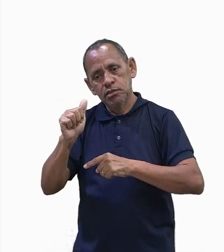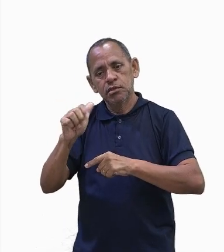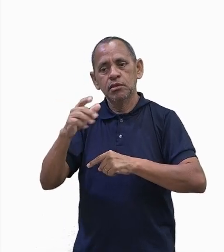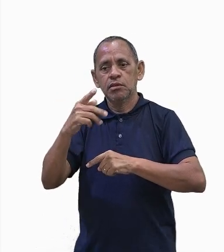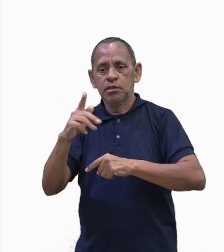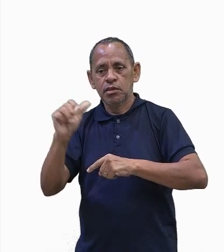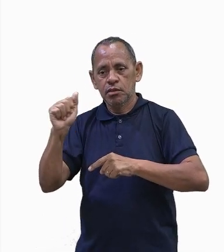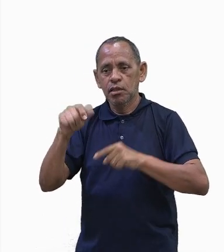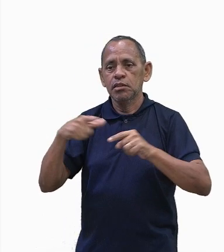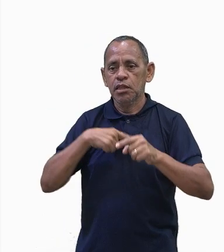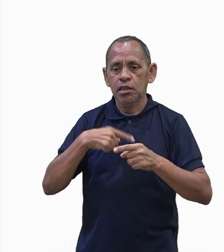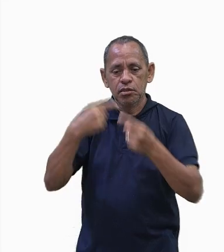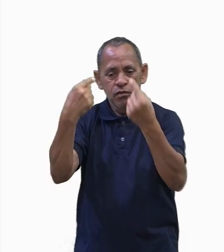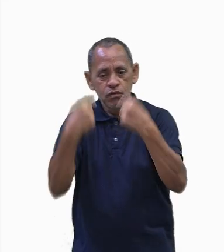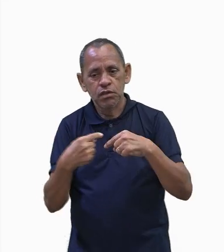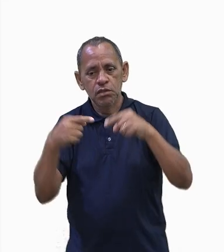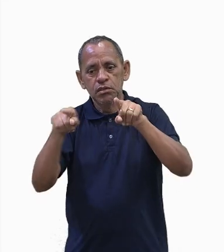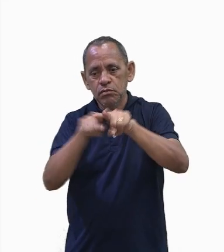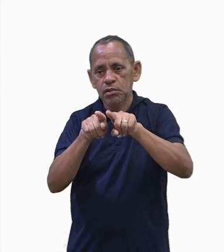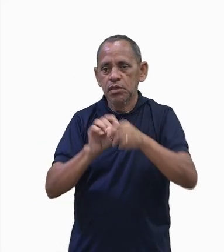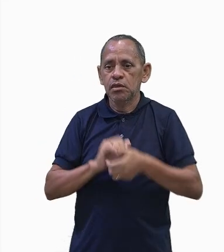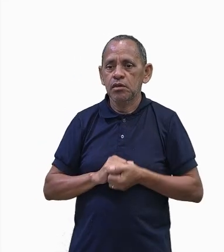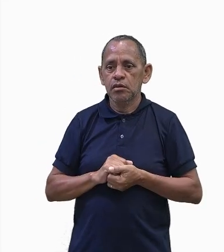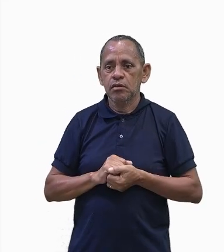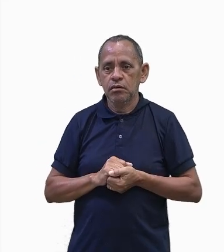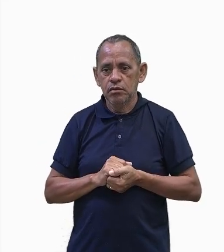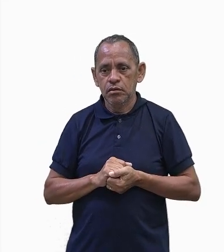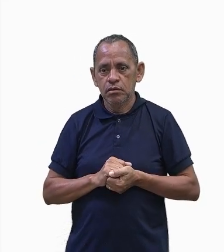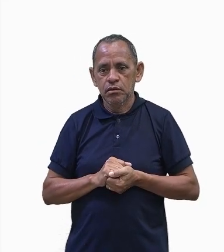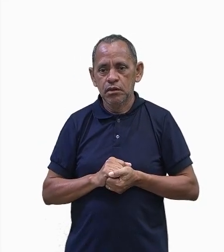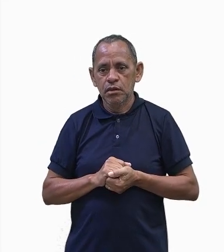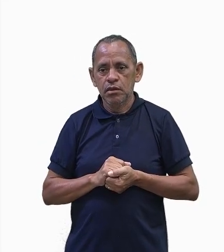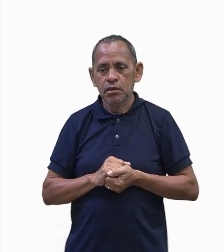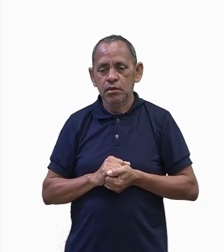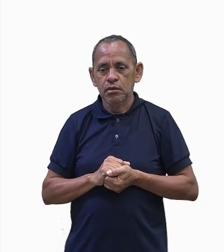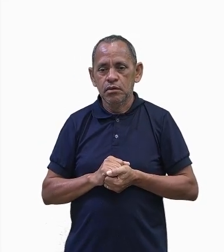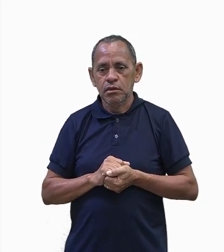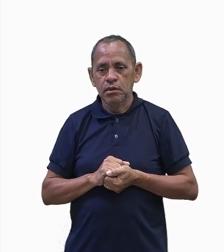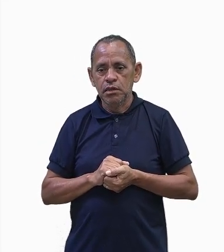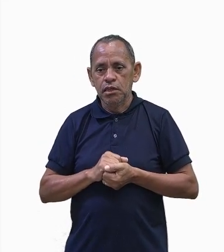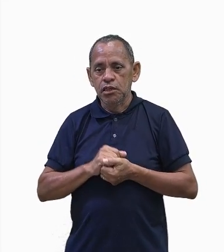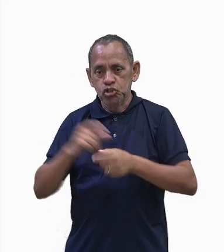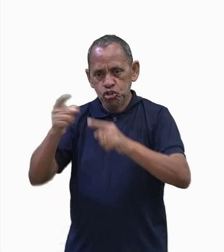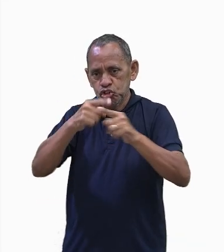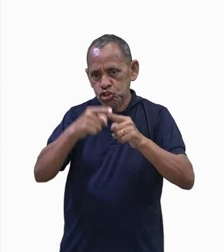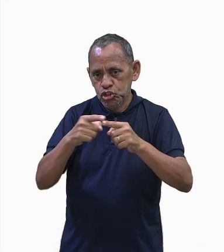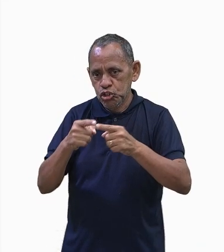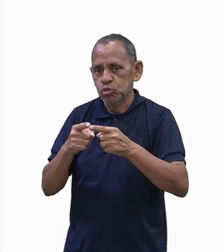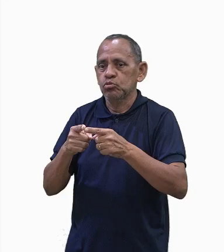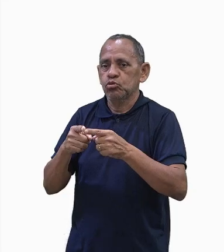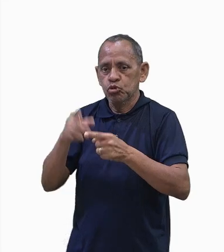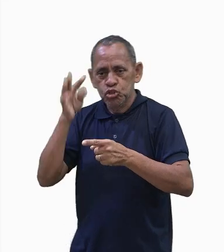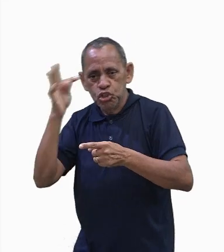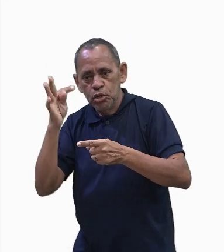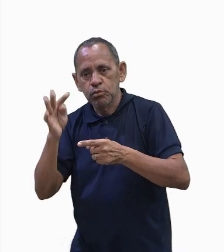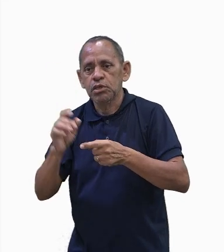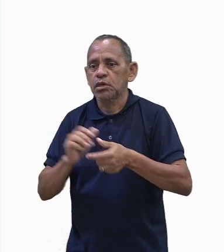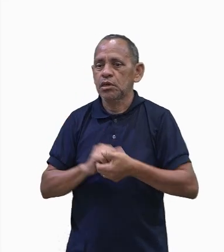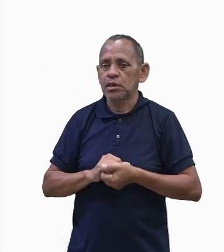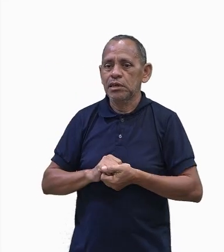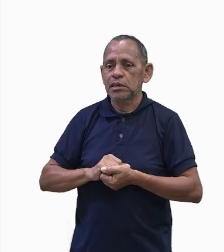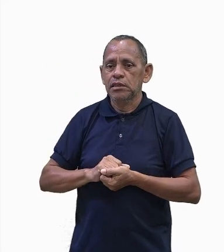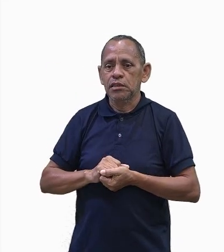desafios, como eficiência, uma vez que a terapia gênica ainda não é 100% eficiente e pode não funcionar em todos